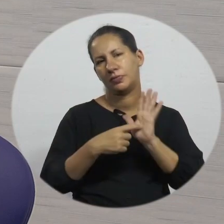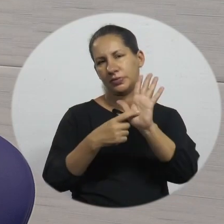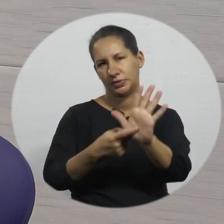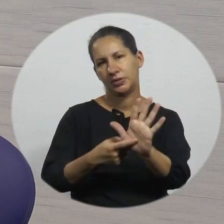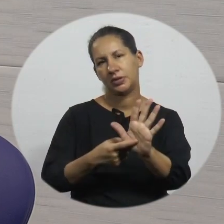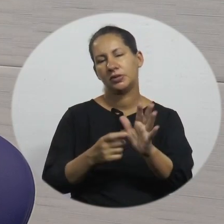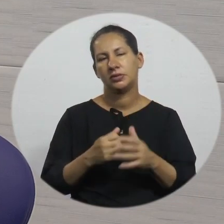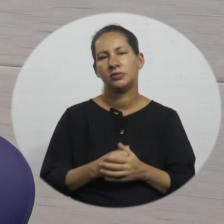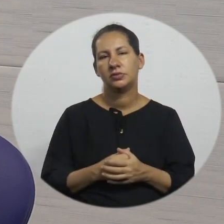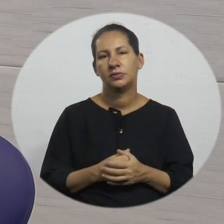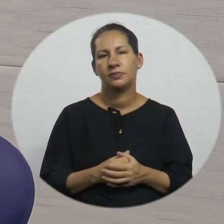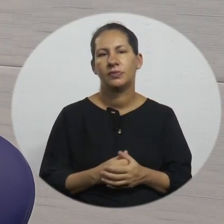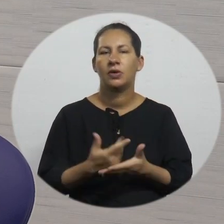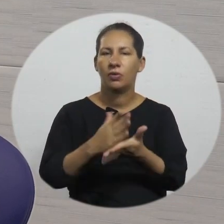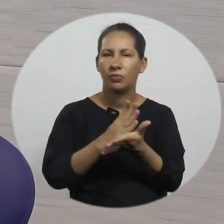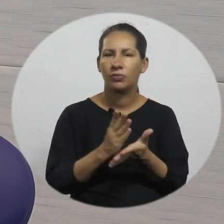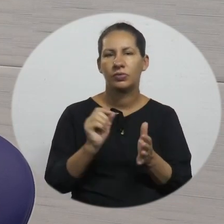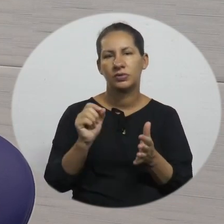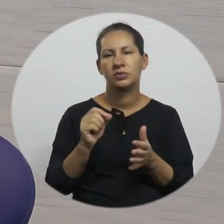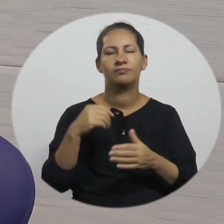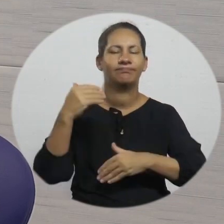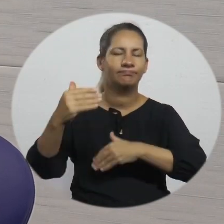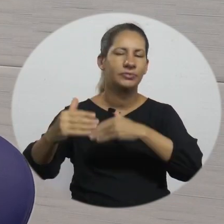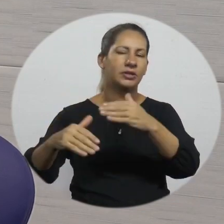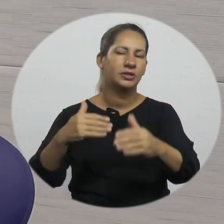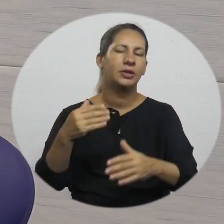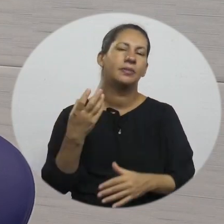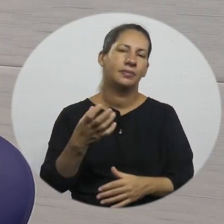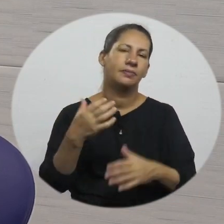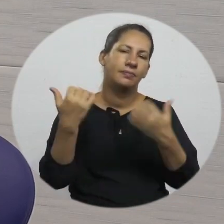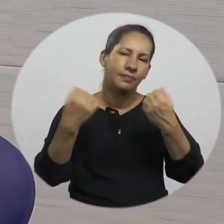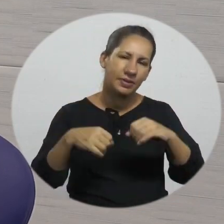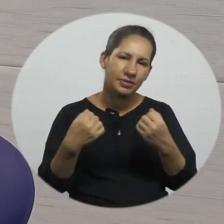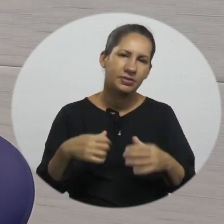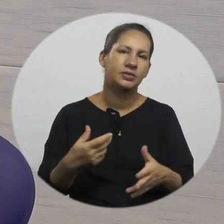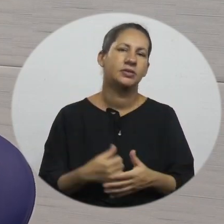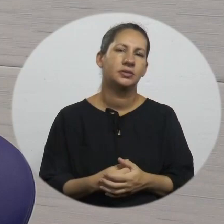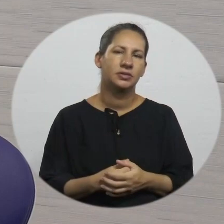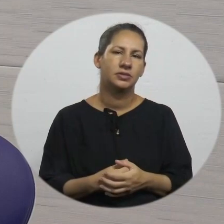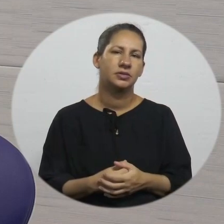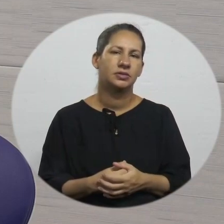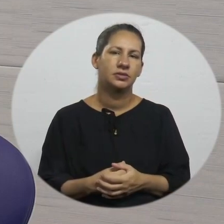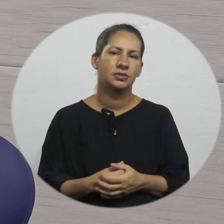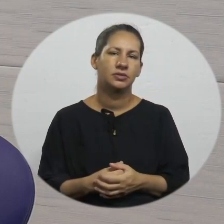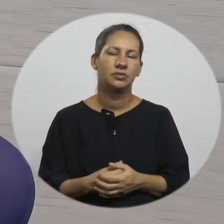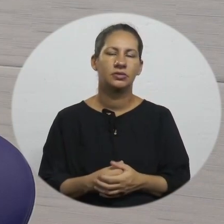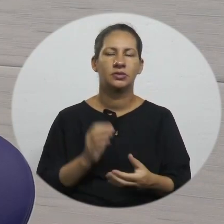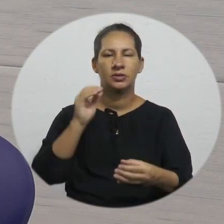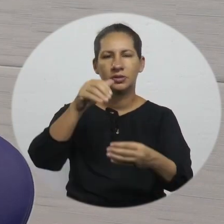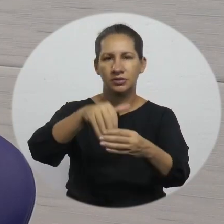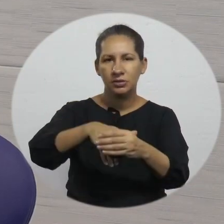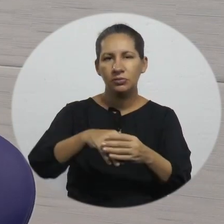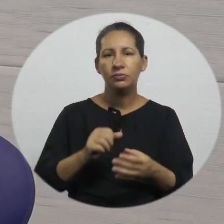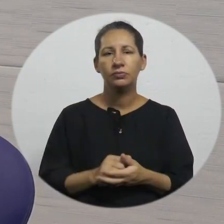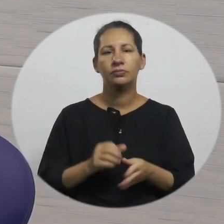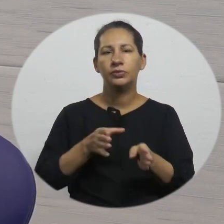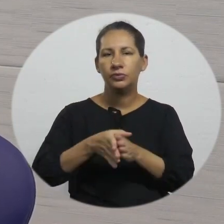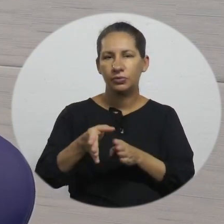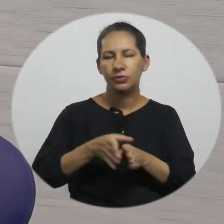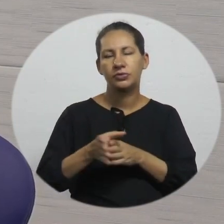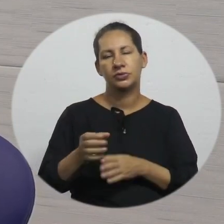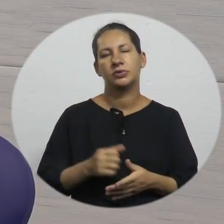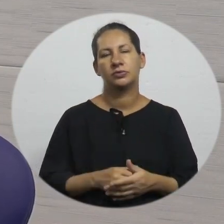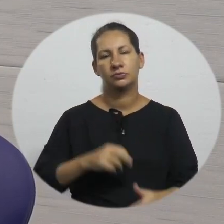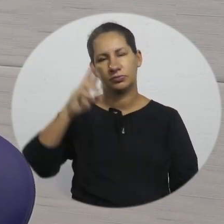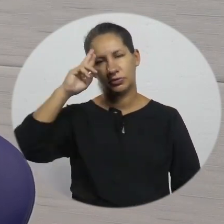foram apresentadas e que ainda algumas a gente não pode adiantar porque precisa da chancela realmente do Comitê Gestor de Eleições e do